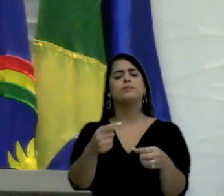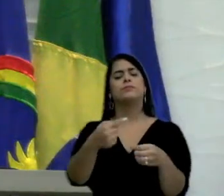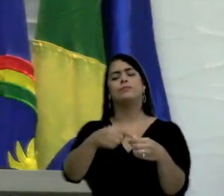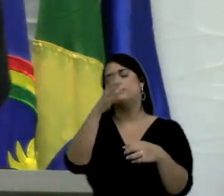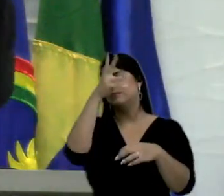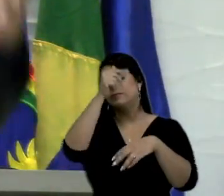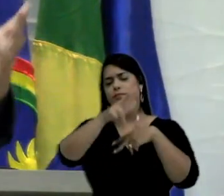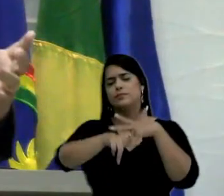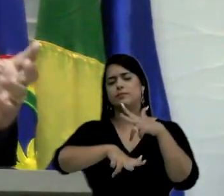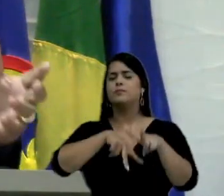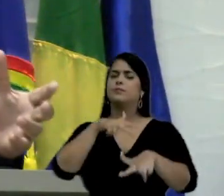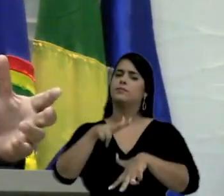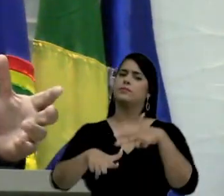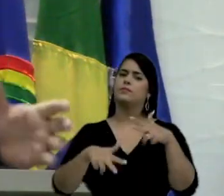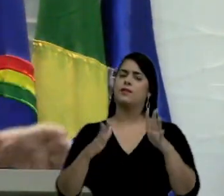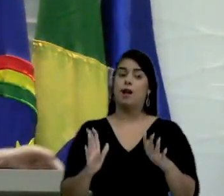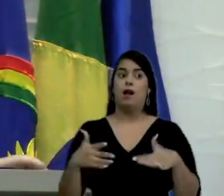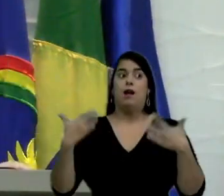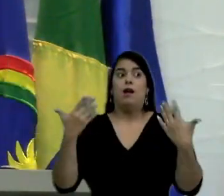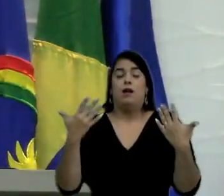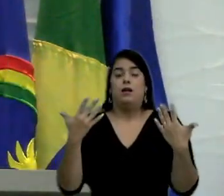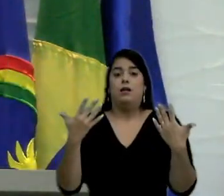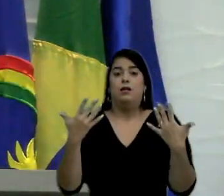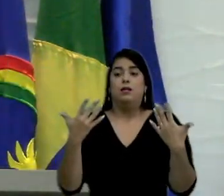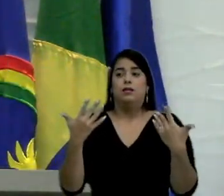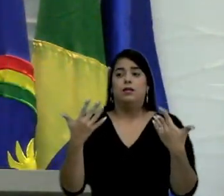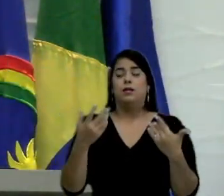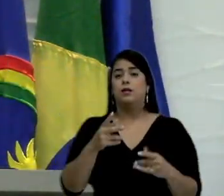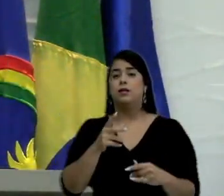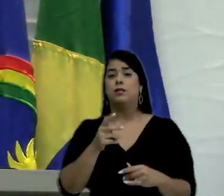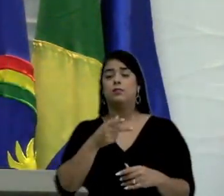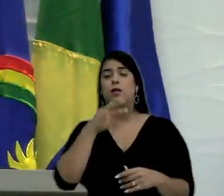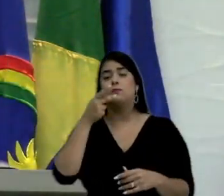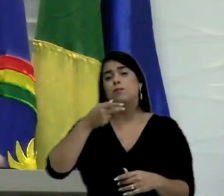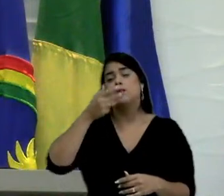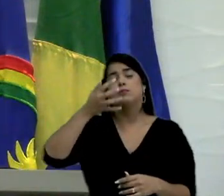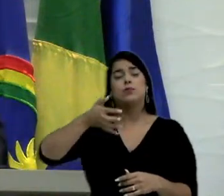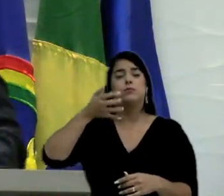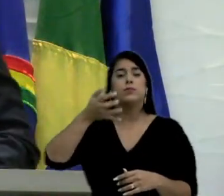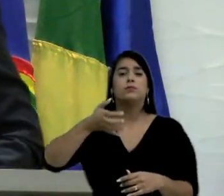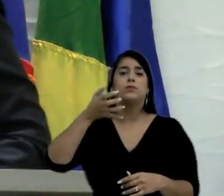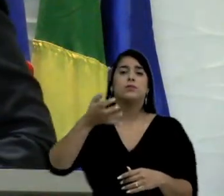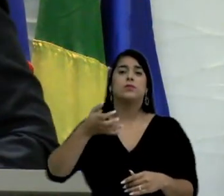deixa empolgar n é pelas falácias enquanto